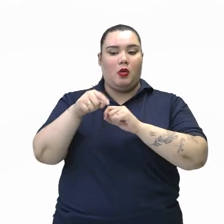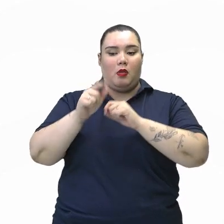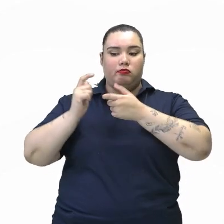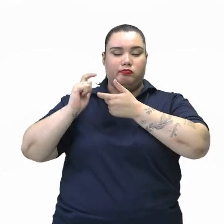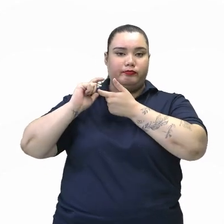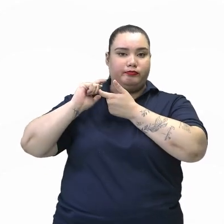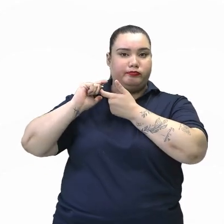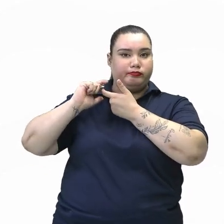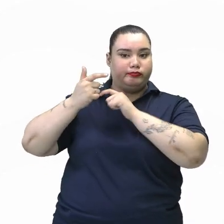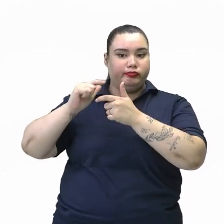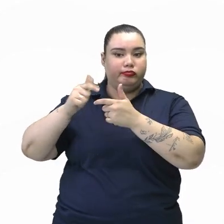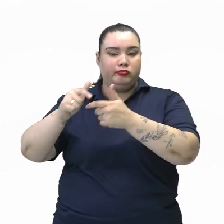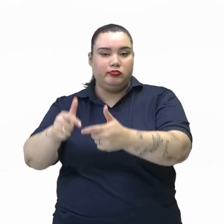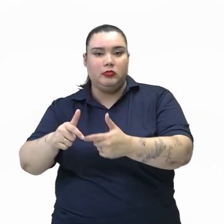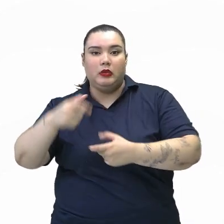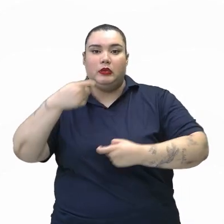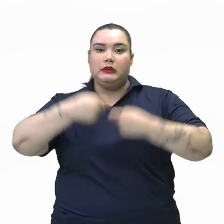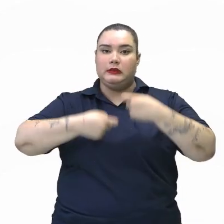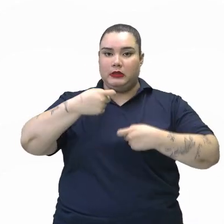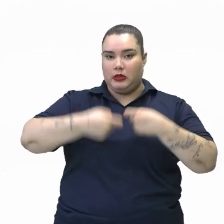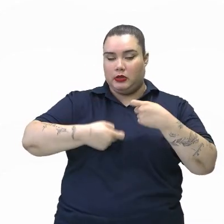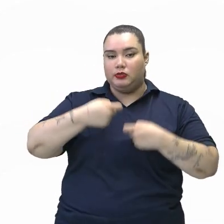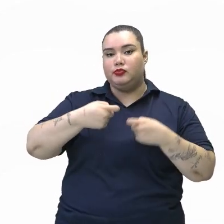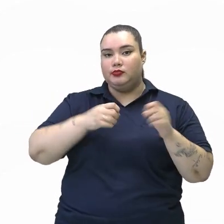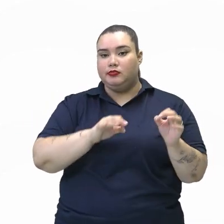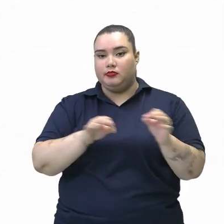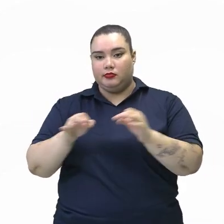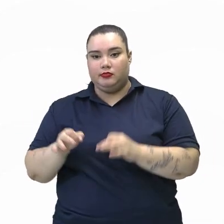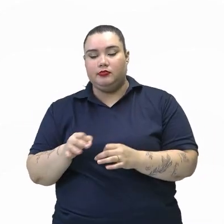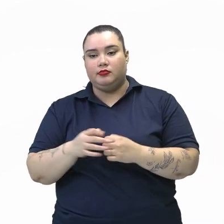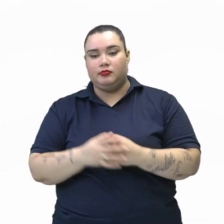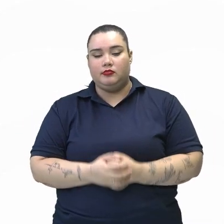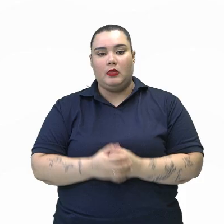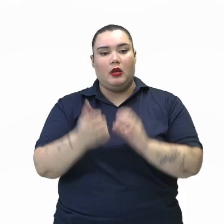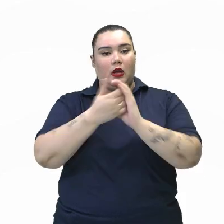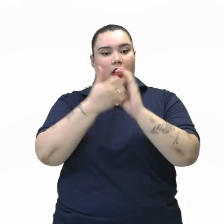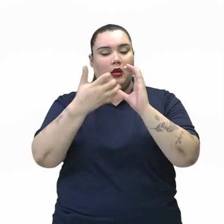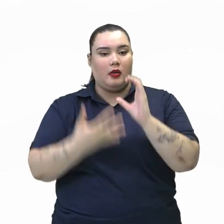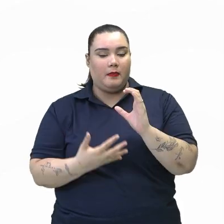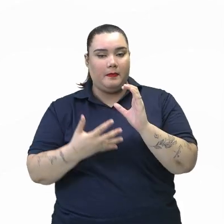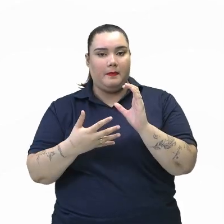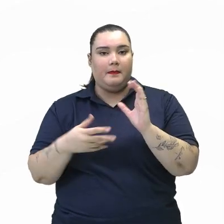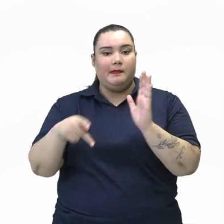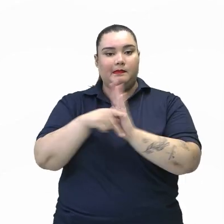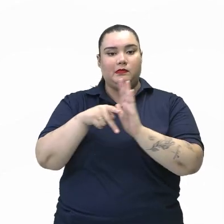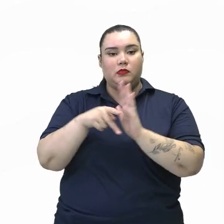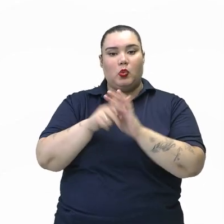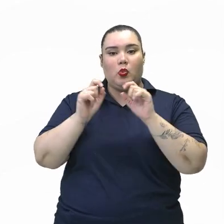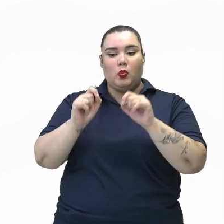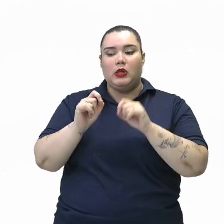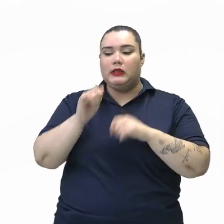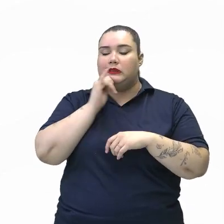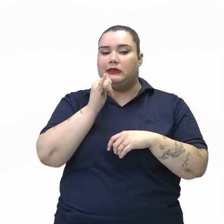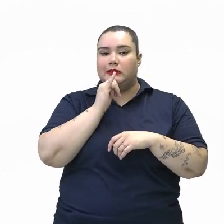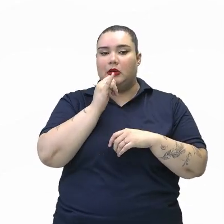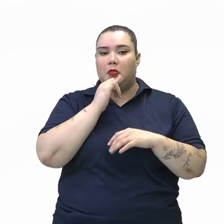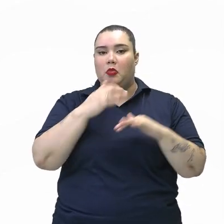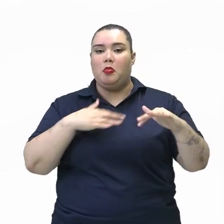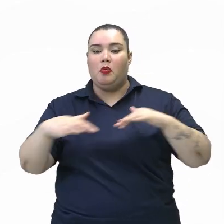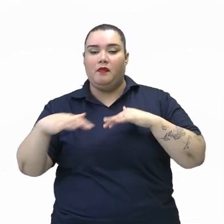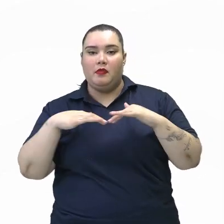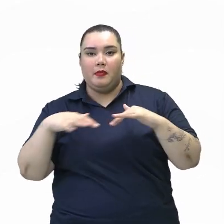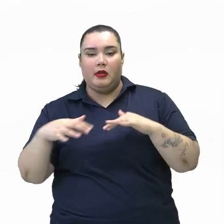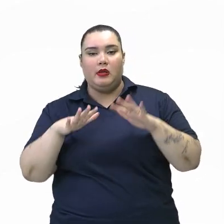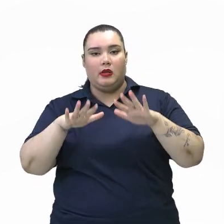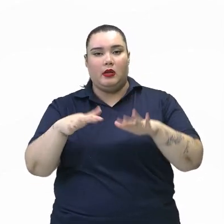fazem a reprodução sexuada. Tá bom? A característica da locomoção, por exemplo, embora